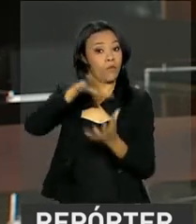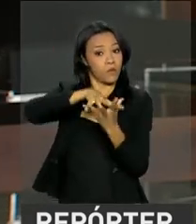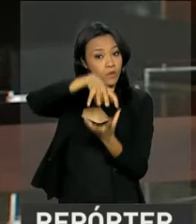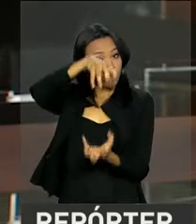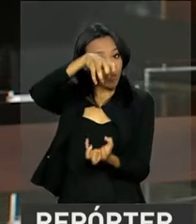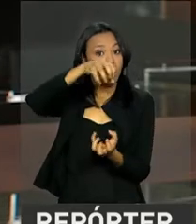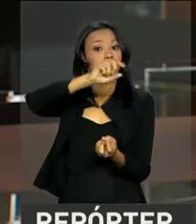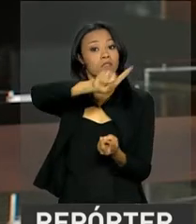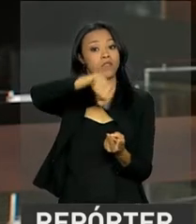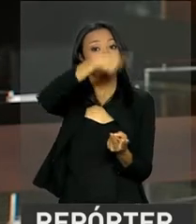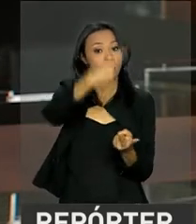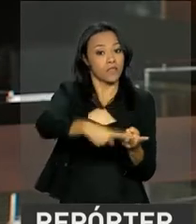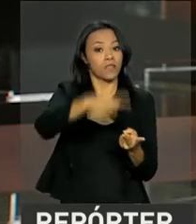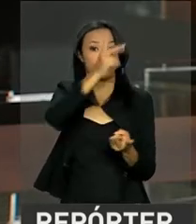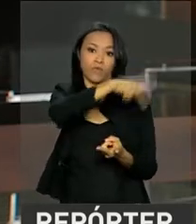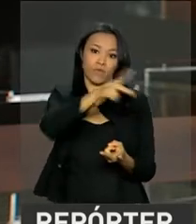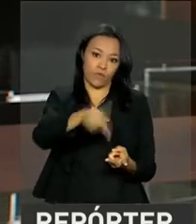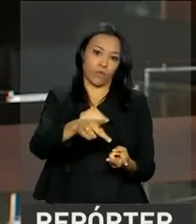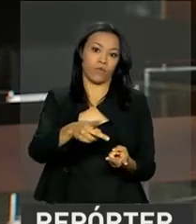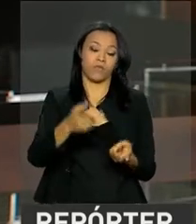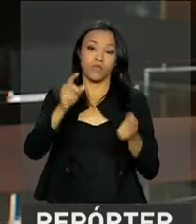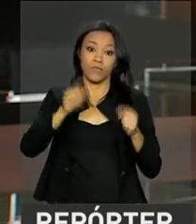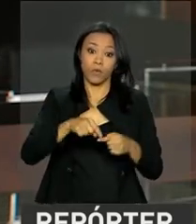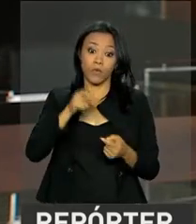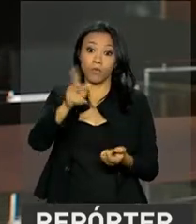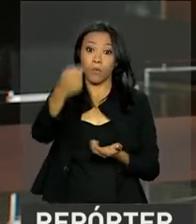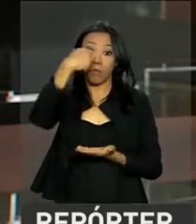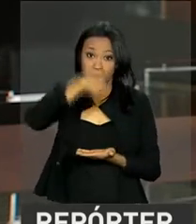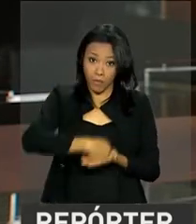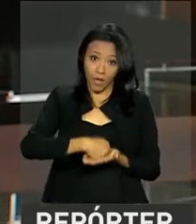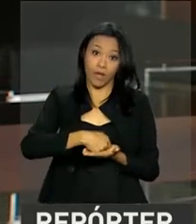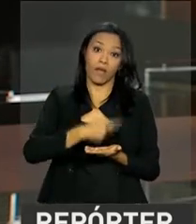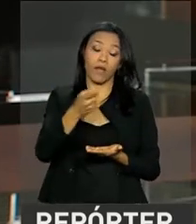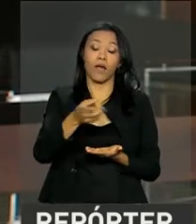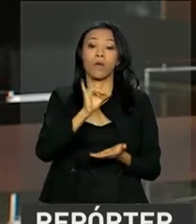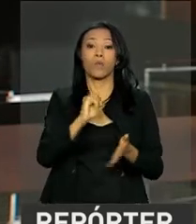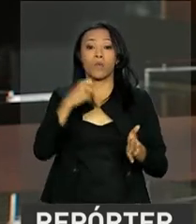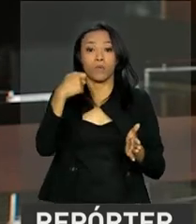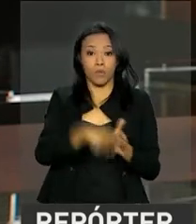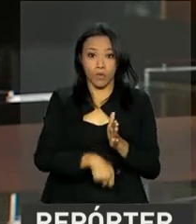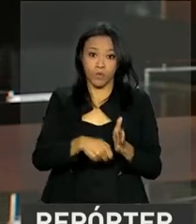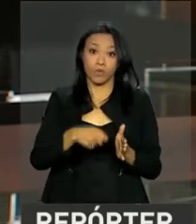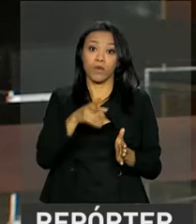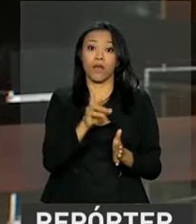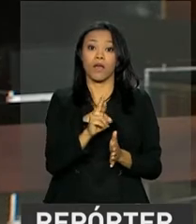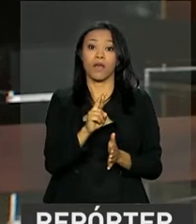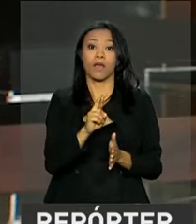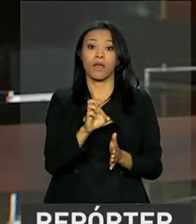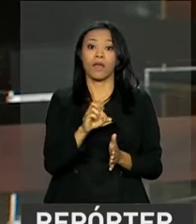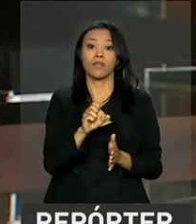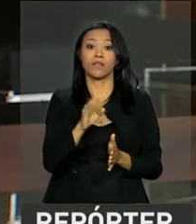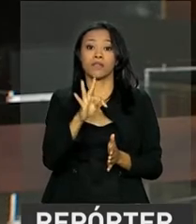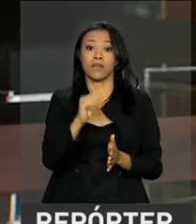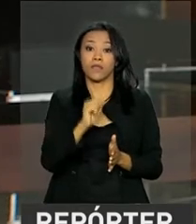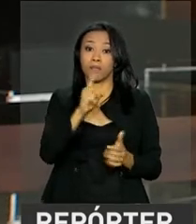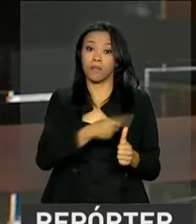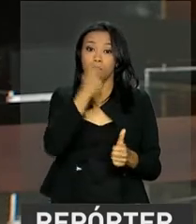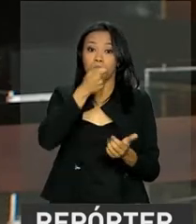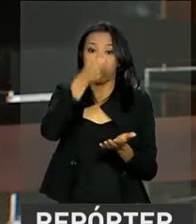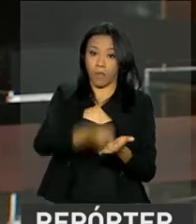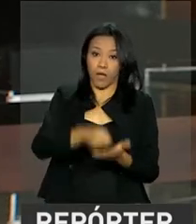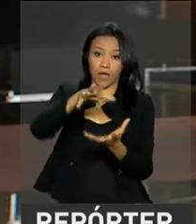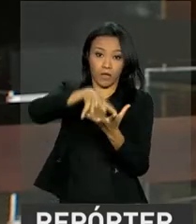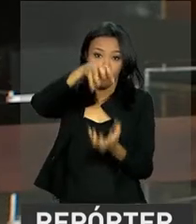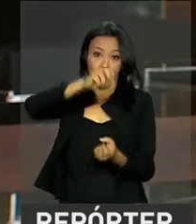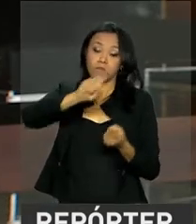os professores. Portanto, a Receita Federal, na hora de fazer o pagamento da restituição do imposto de renda, vai priorizar primeiramente os idosos e depois